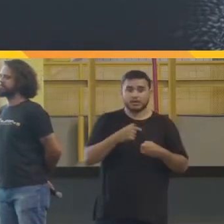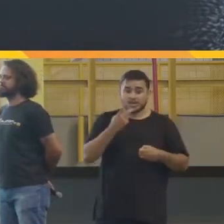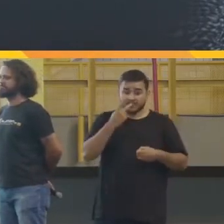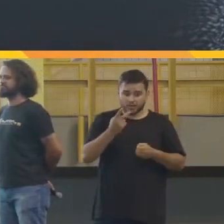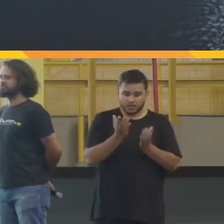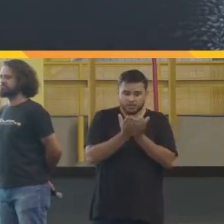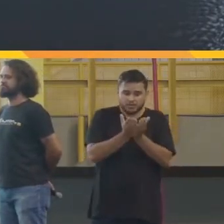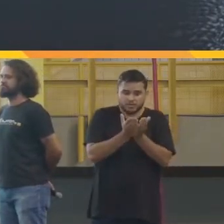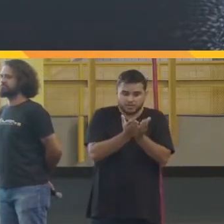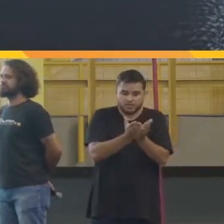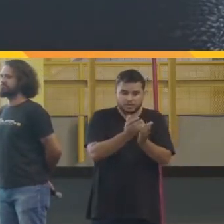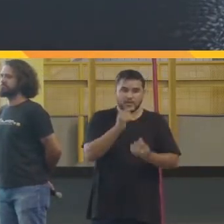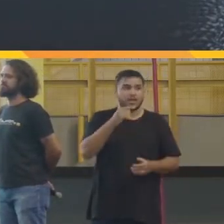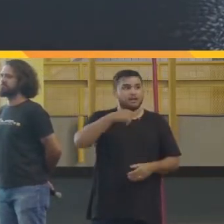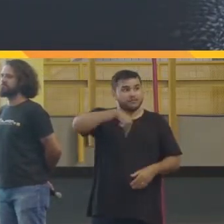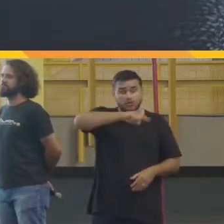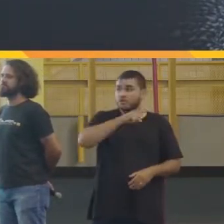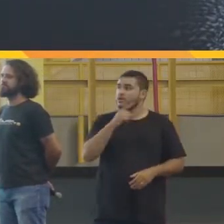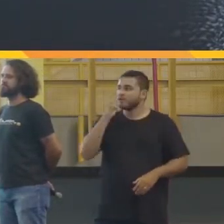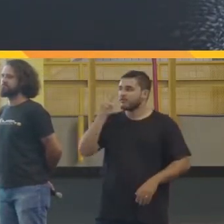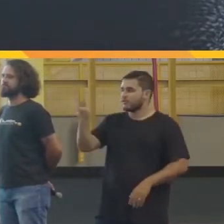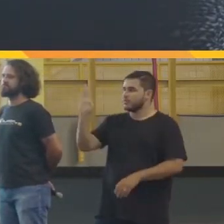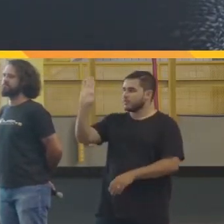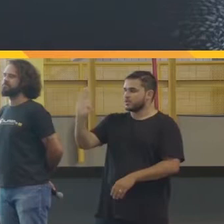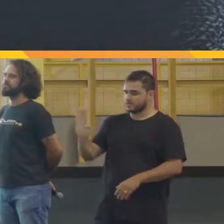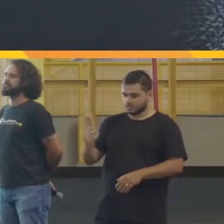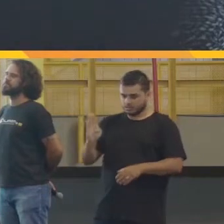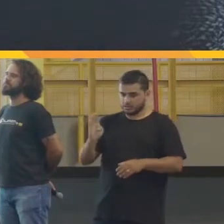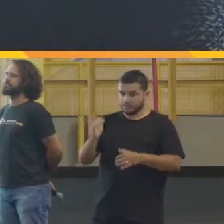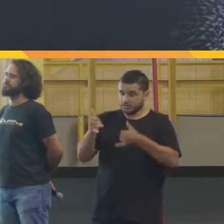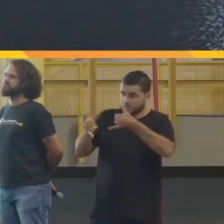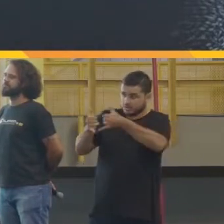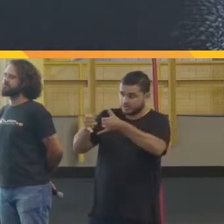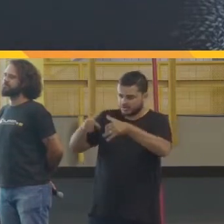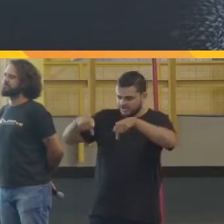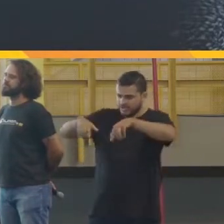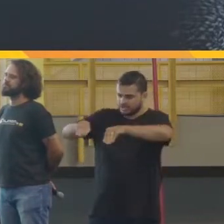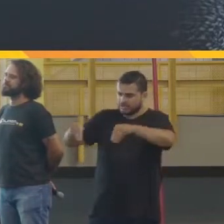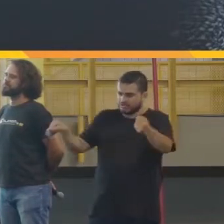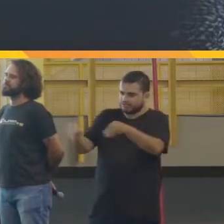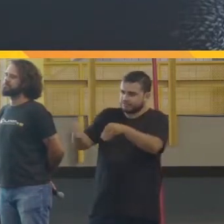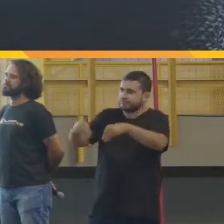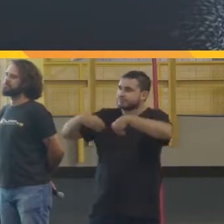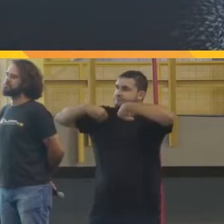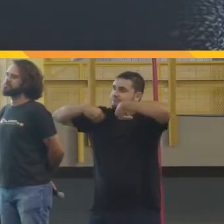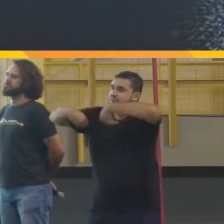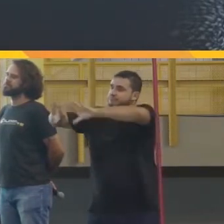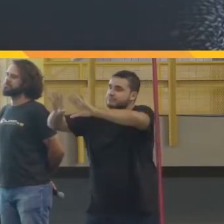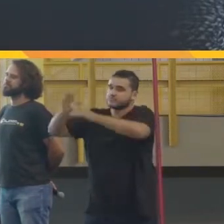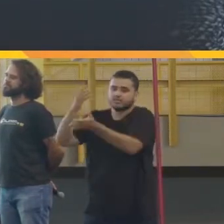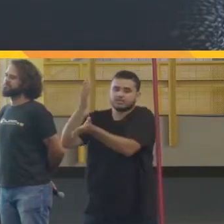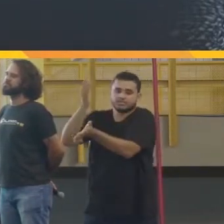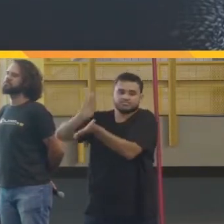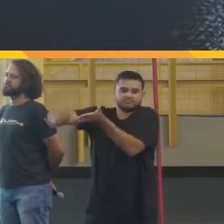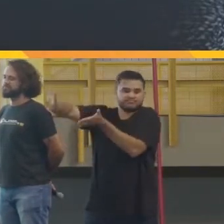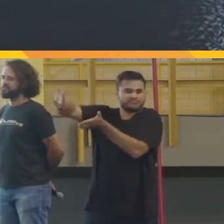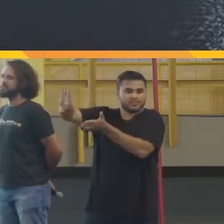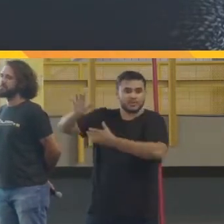dela, bateu um tamanco no outro e disse: dessa terra eu não quero nem o pó.